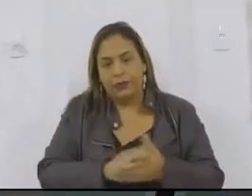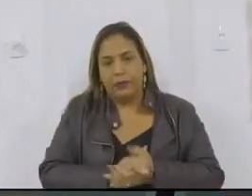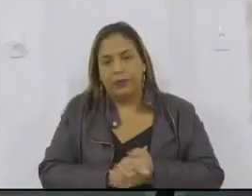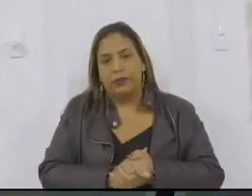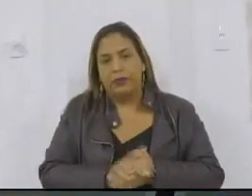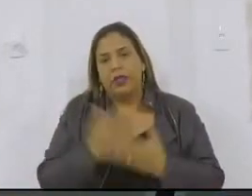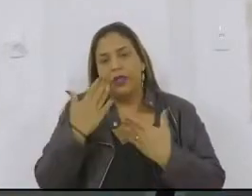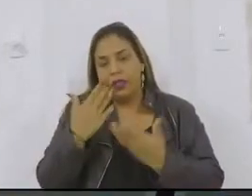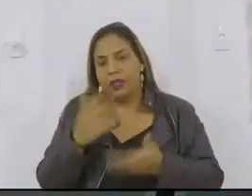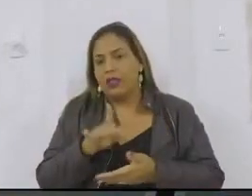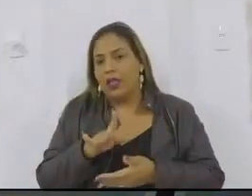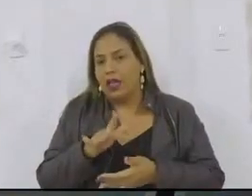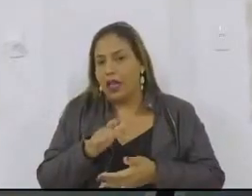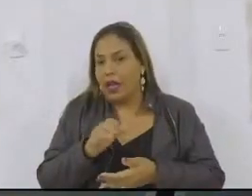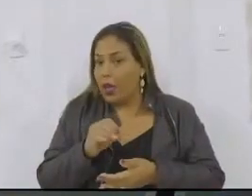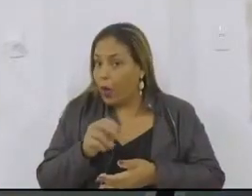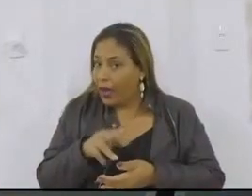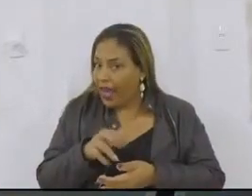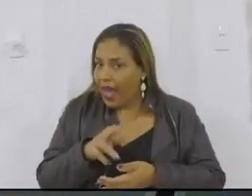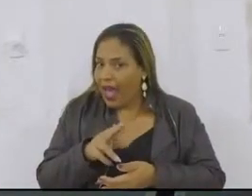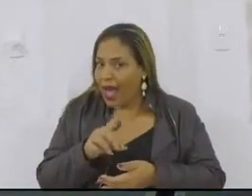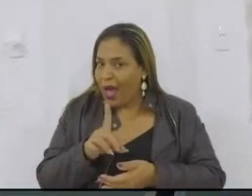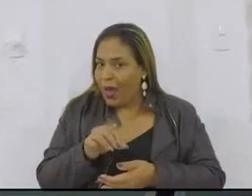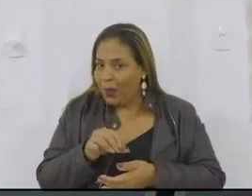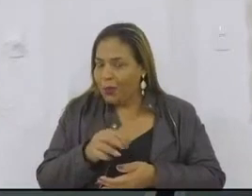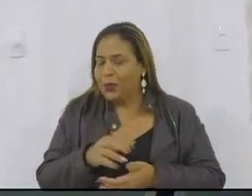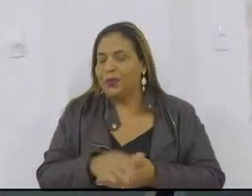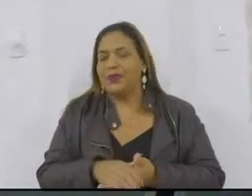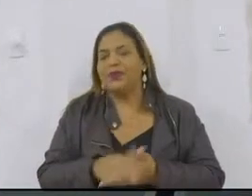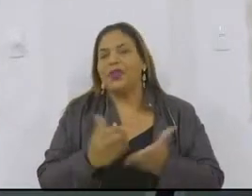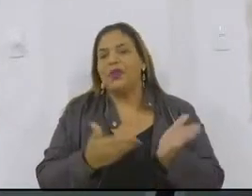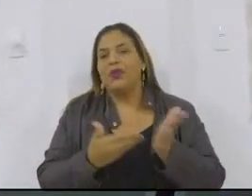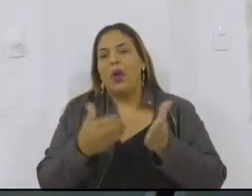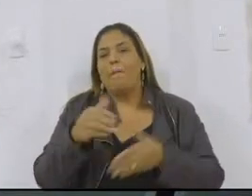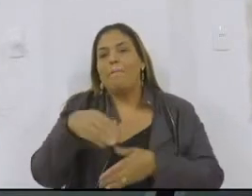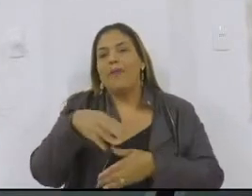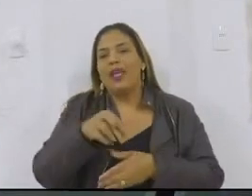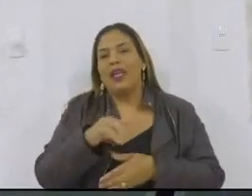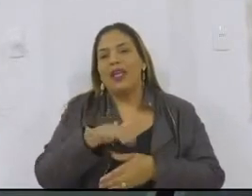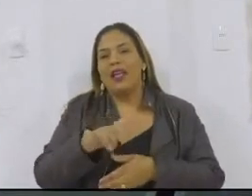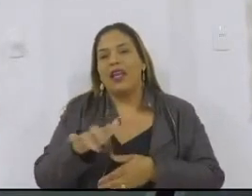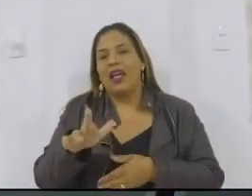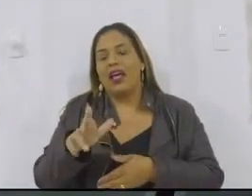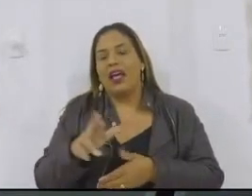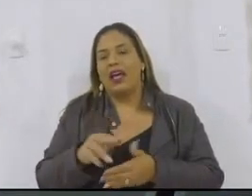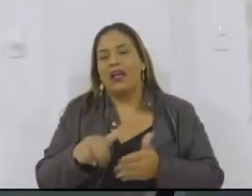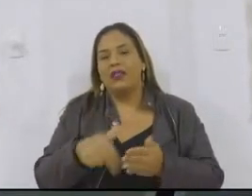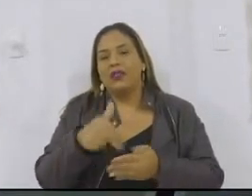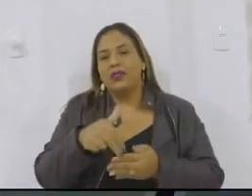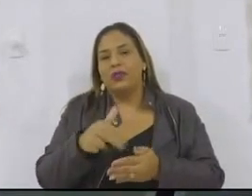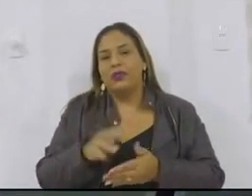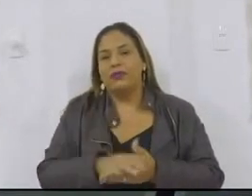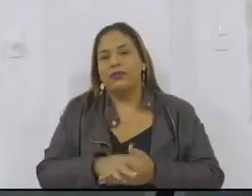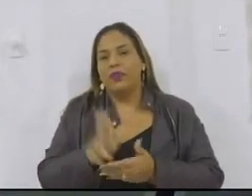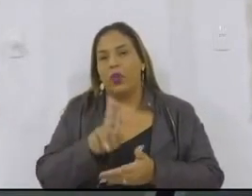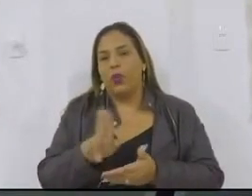Agradeço o vereador Leonardo, perdão. Convido o vereador Miller Souza para fazer uso da palavra.